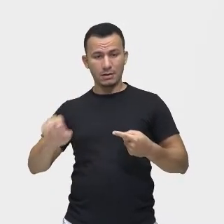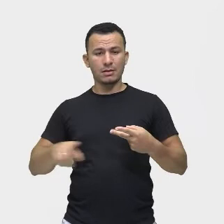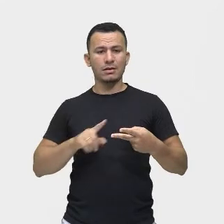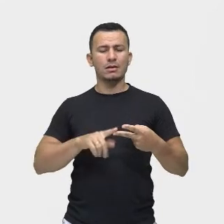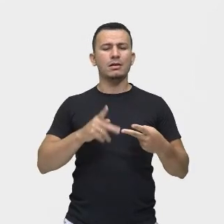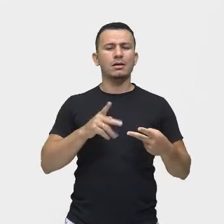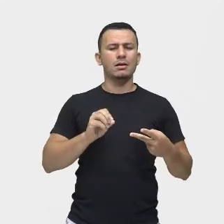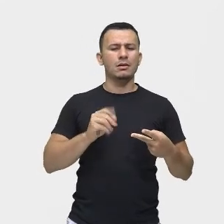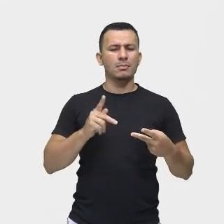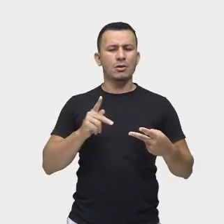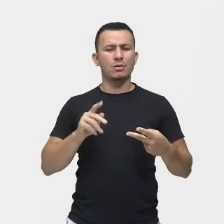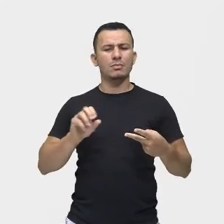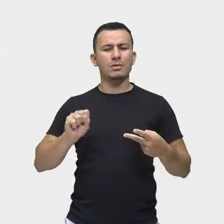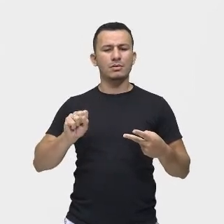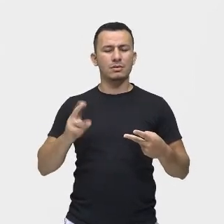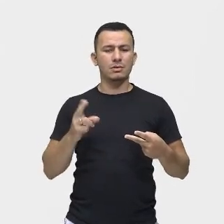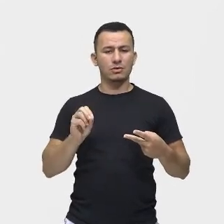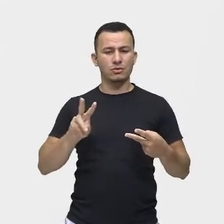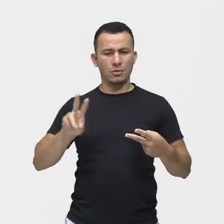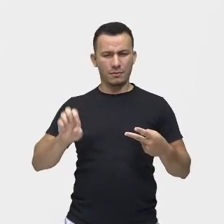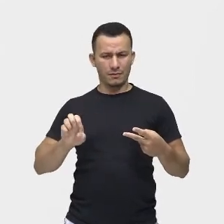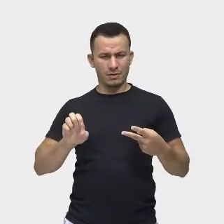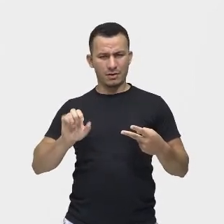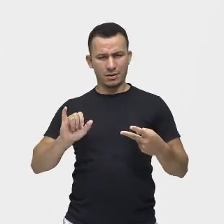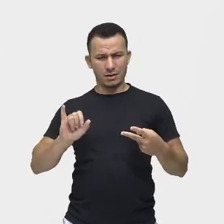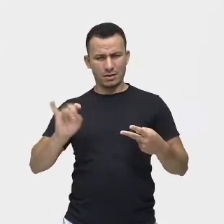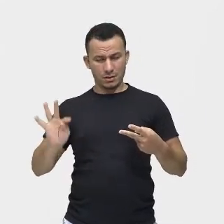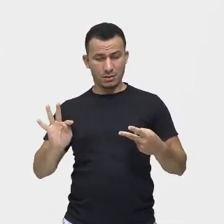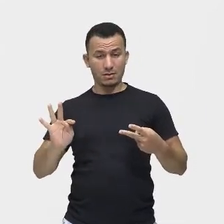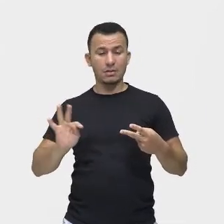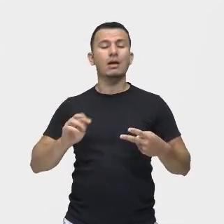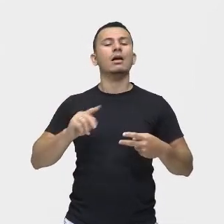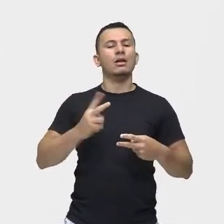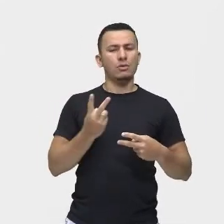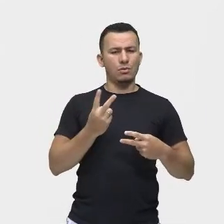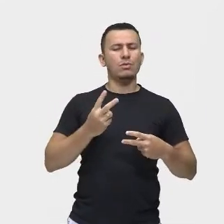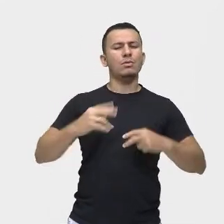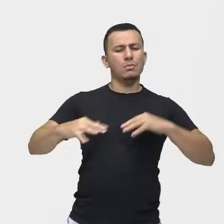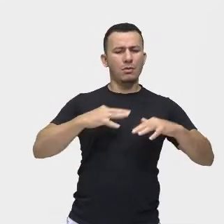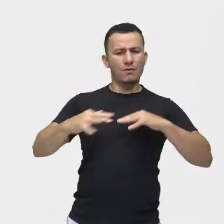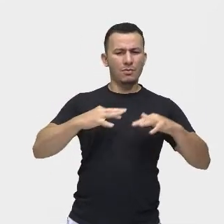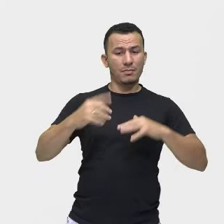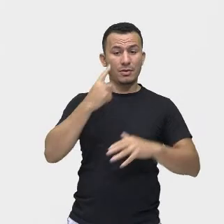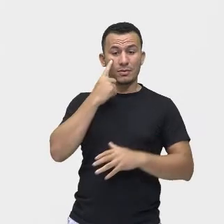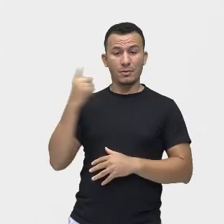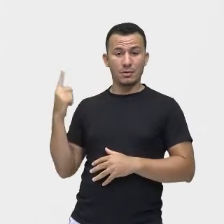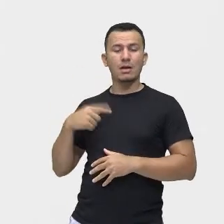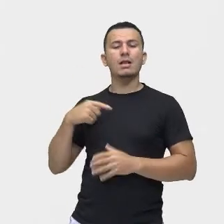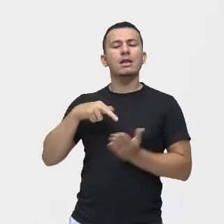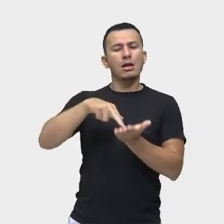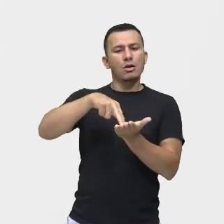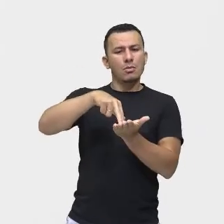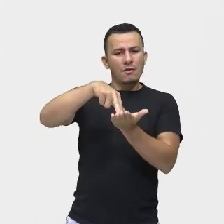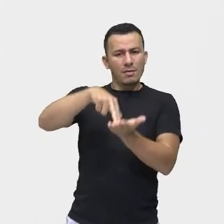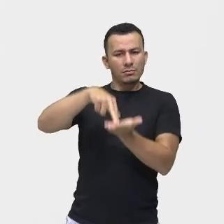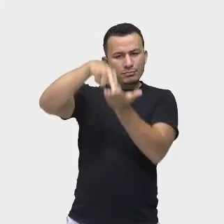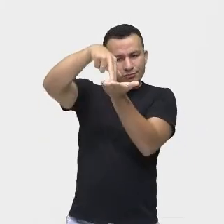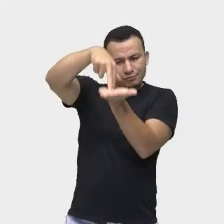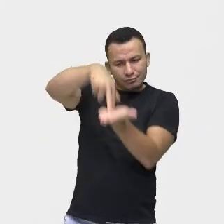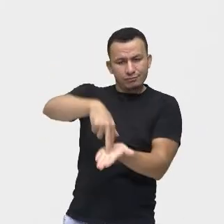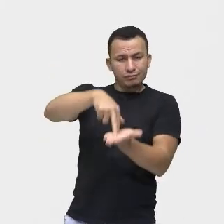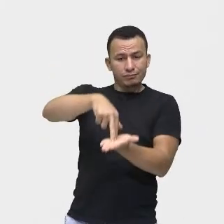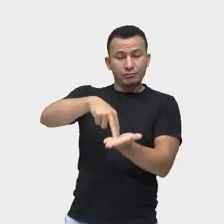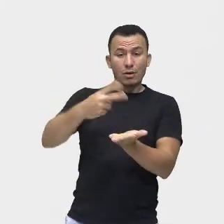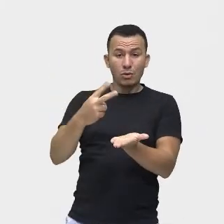duas outras manobras do skate. Consiste no skatista pular para cima com o pé grudado no skate e aterrissar da mesma